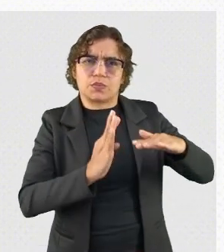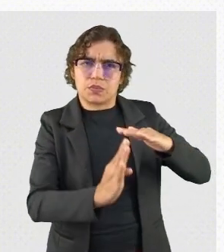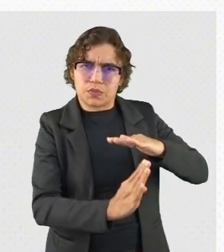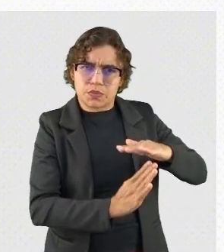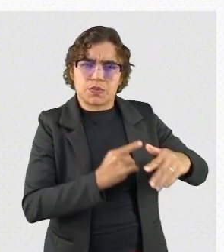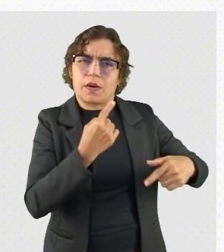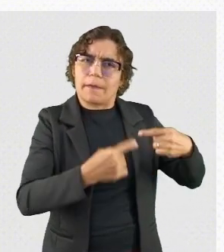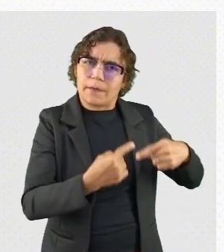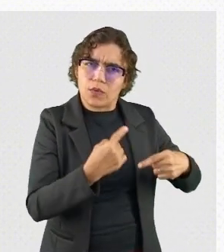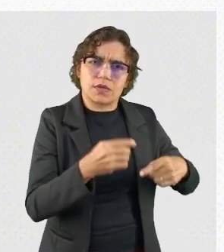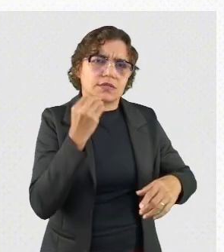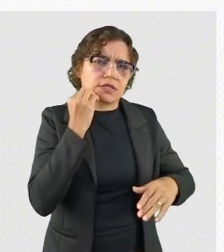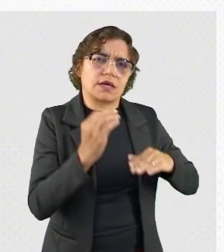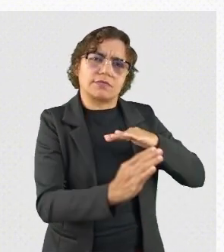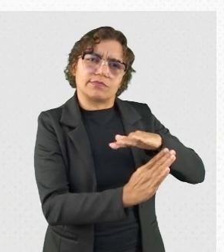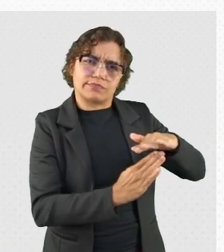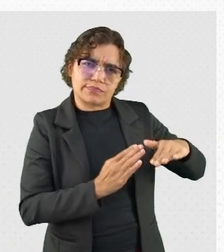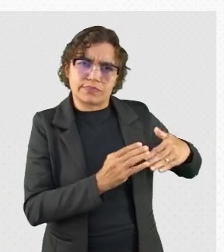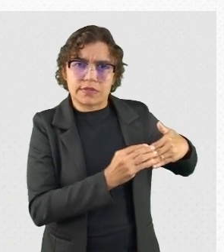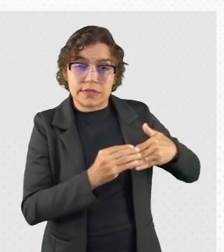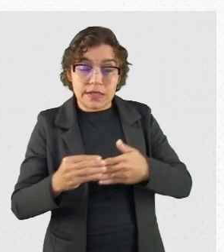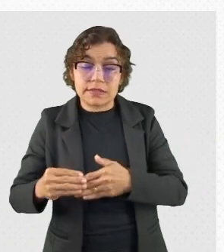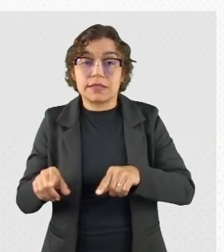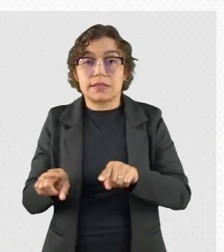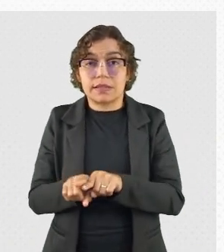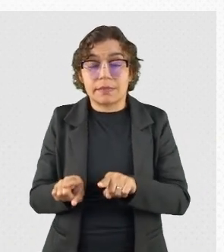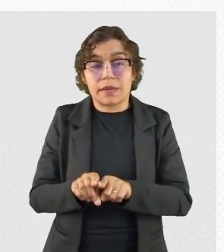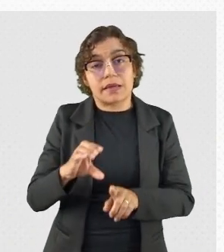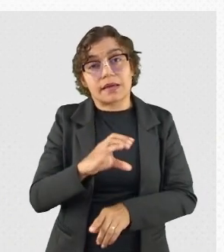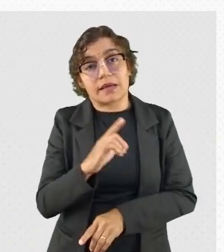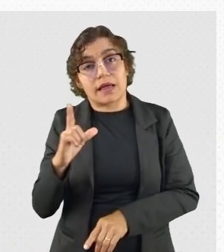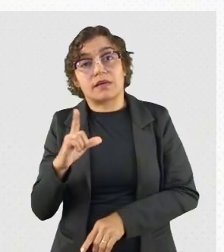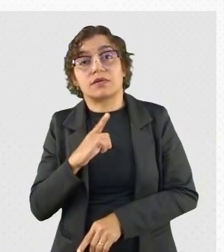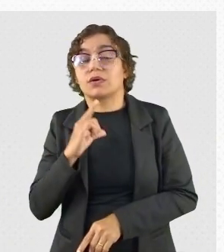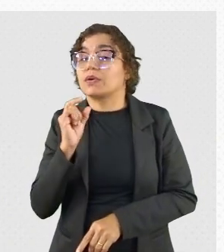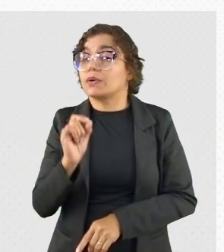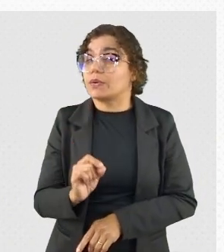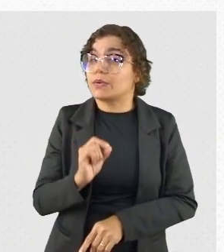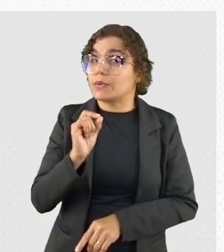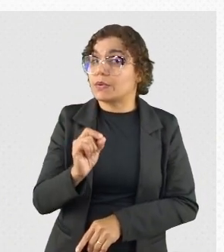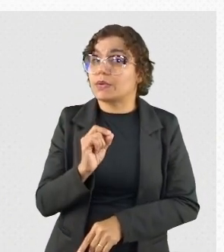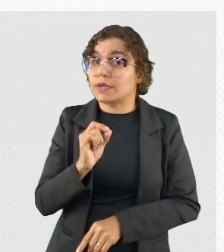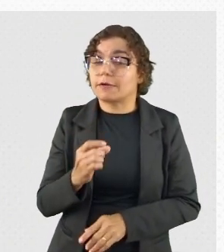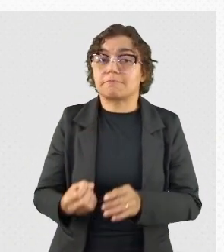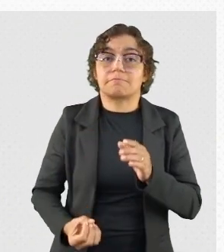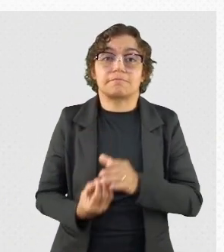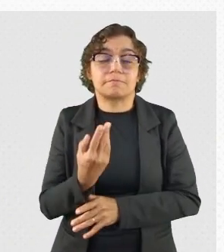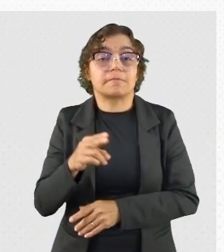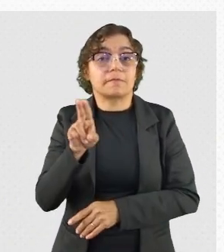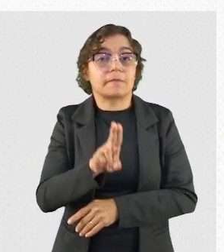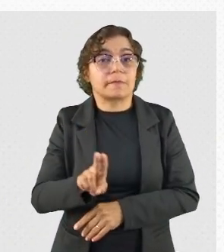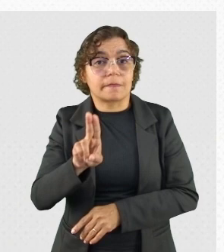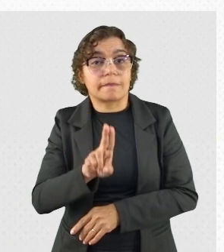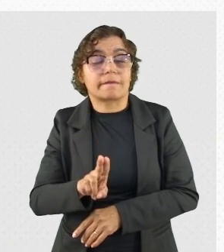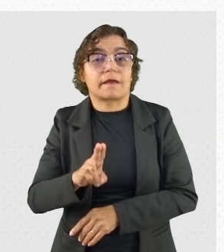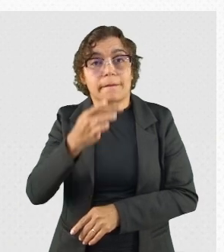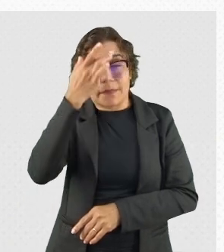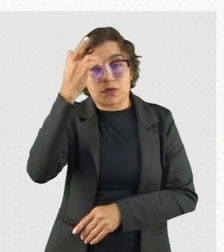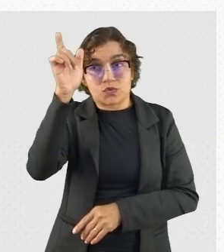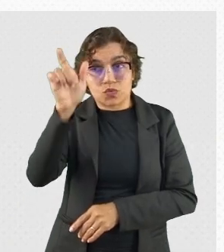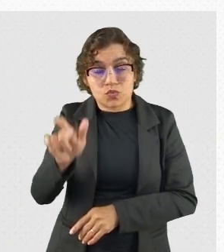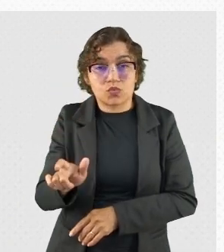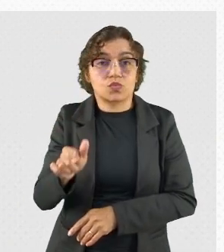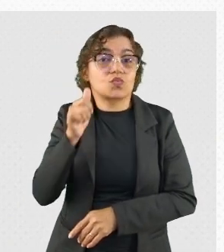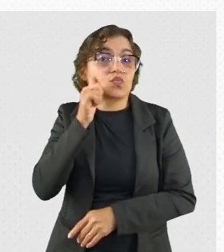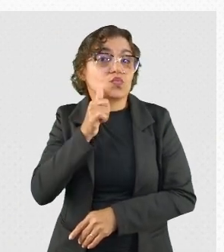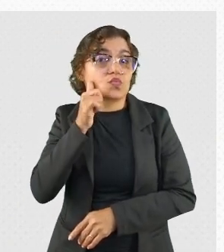para trazer esses imigrantes. E também, claro, gente, você tem aí a produção utilizando a mão de obra feminina